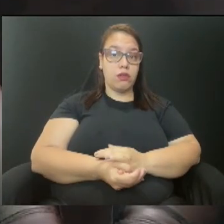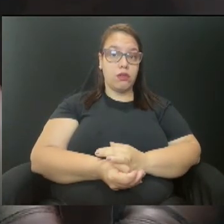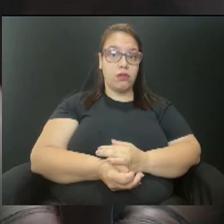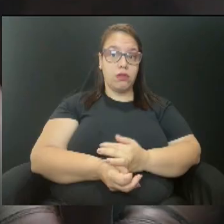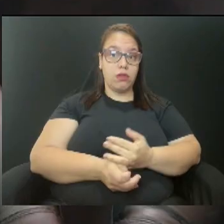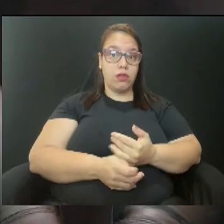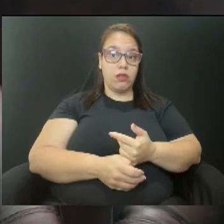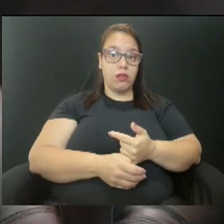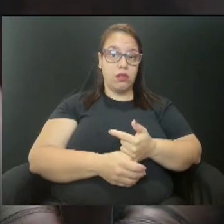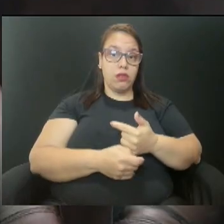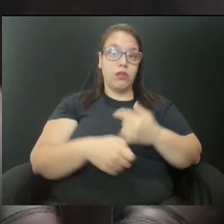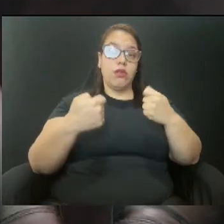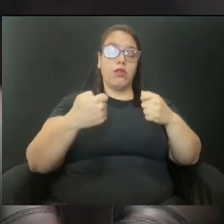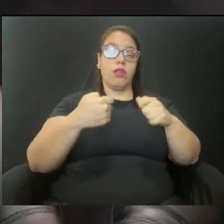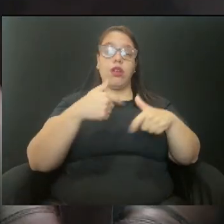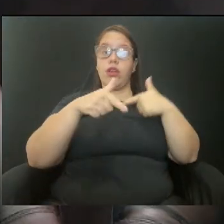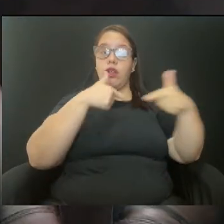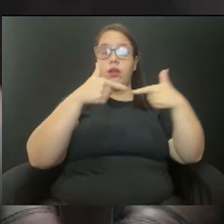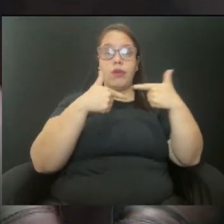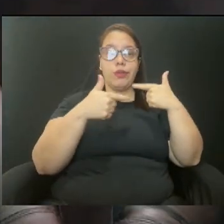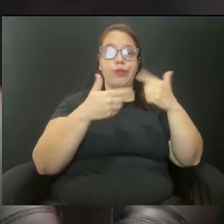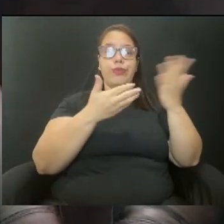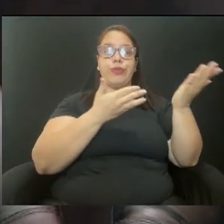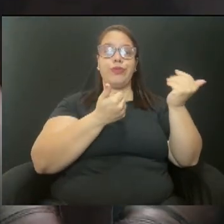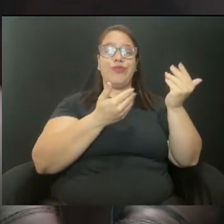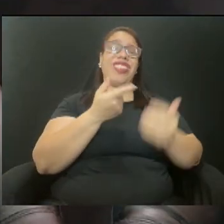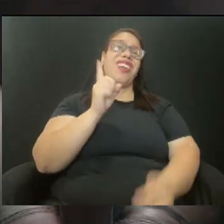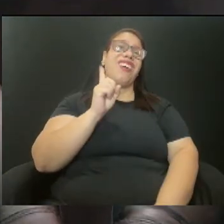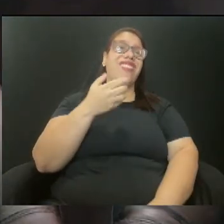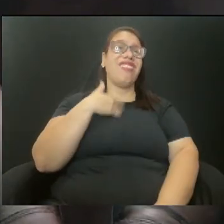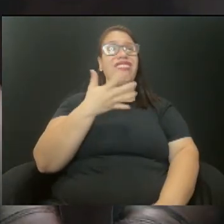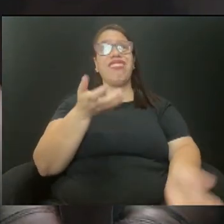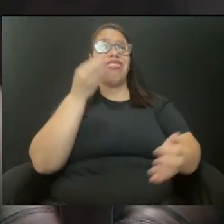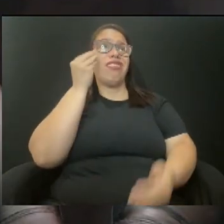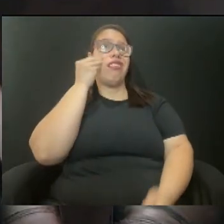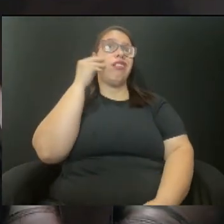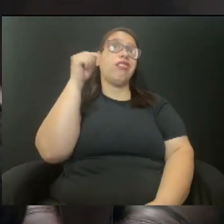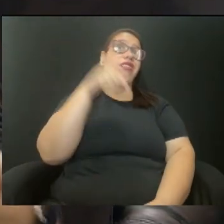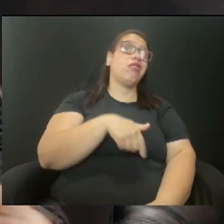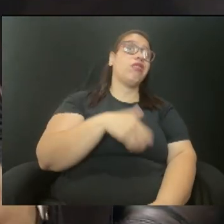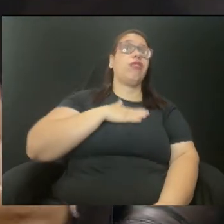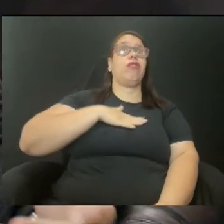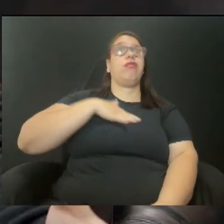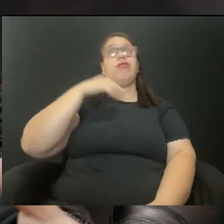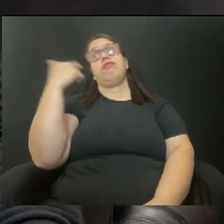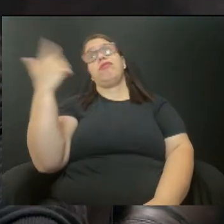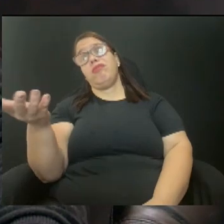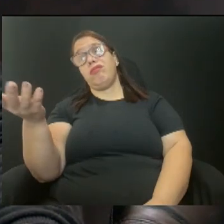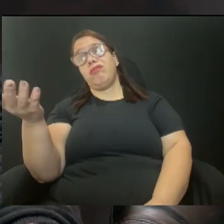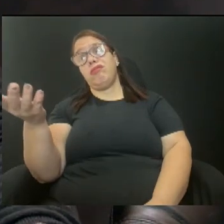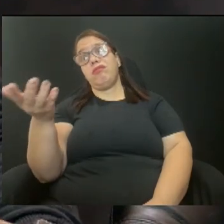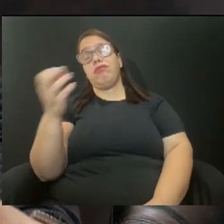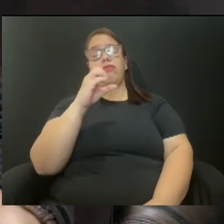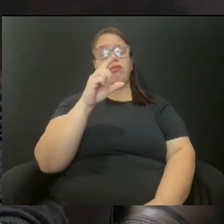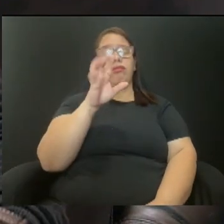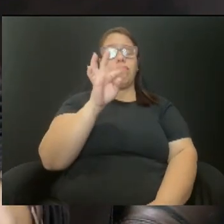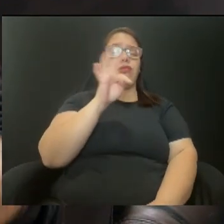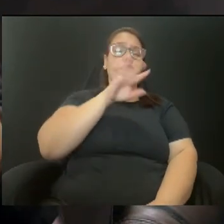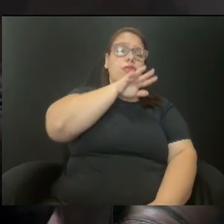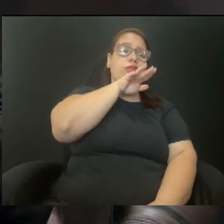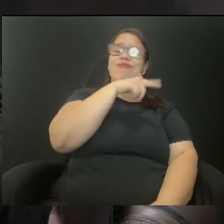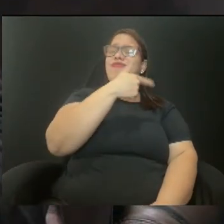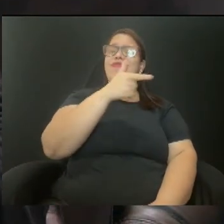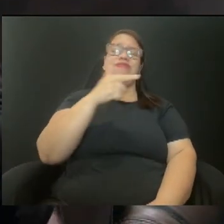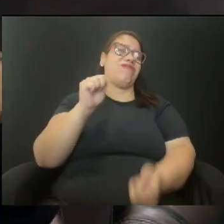mundo". E esse jovem fica: "Ah não, mas eu quero tentar aquilo, eu gosto daquilo, CLT é ruim, eu não vou ter uma qualidade de